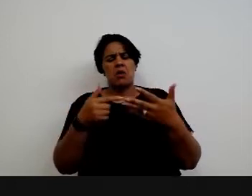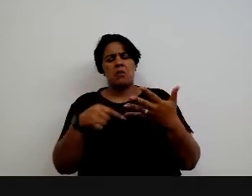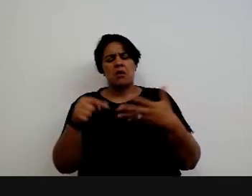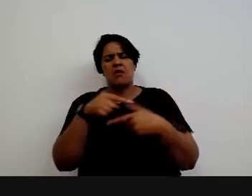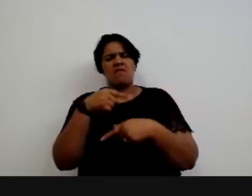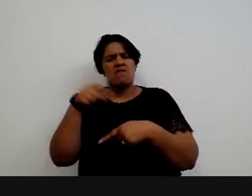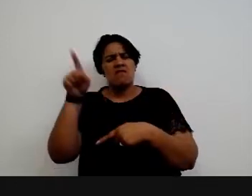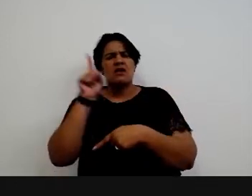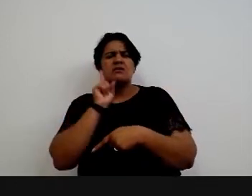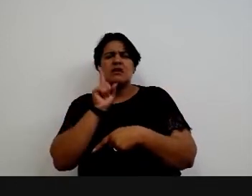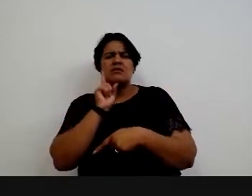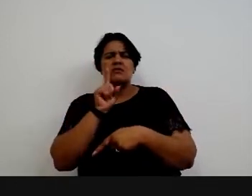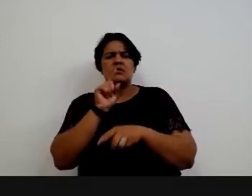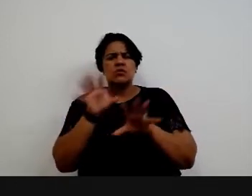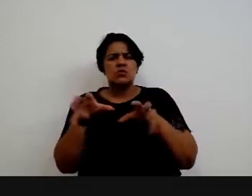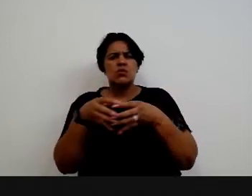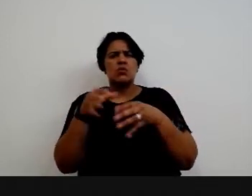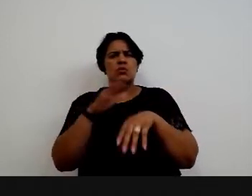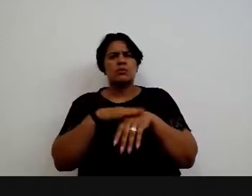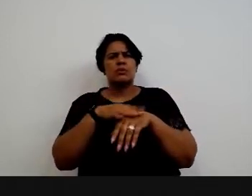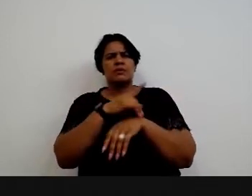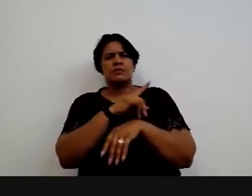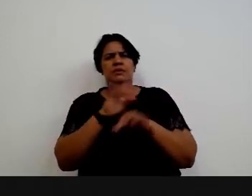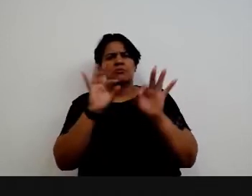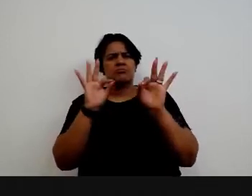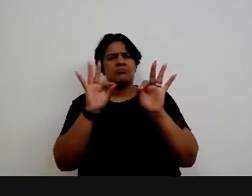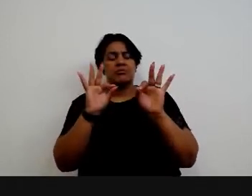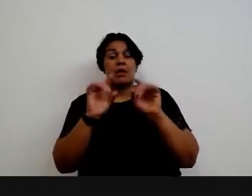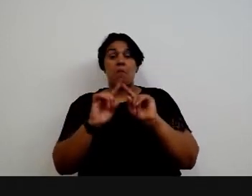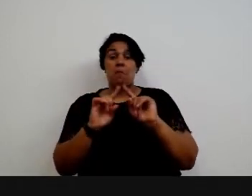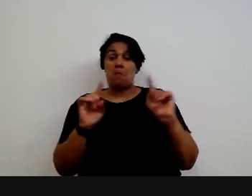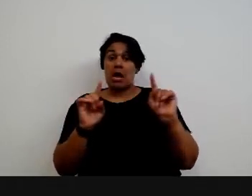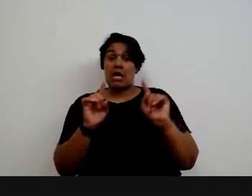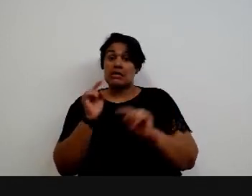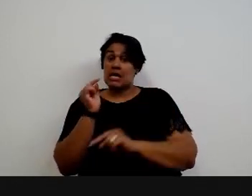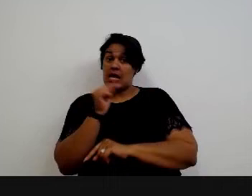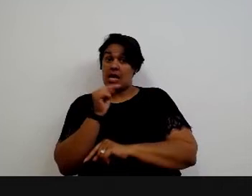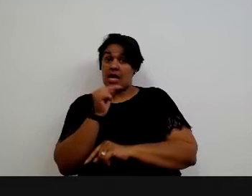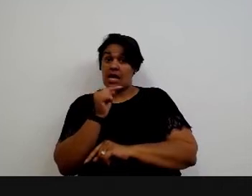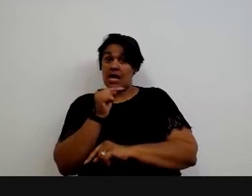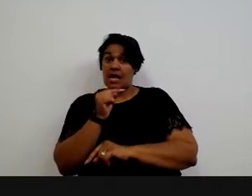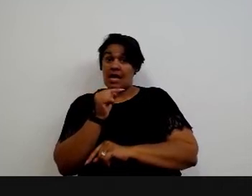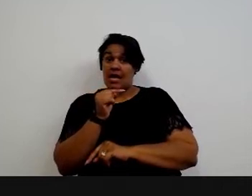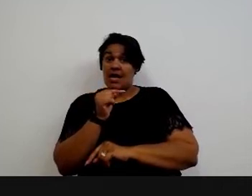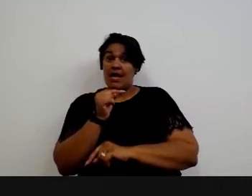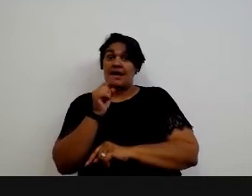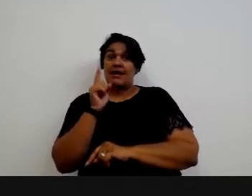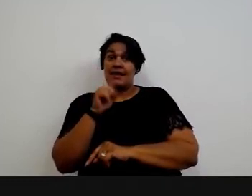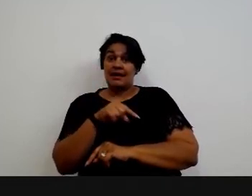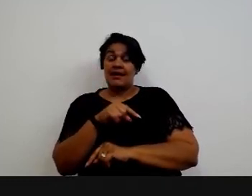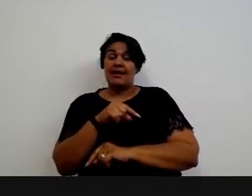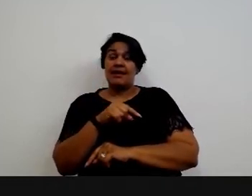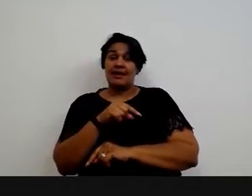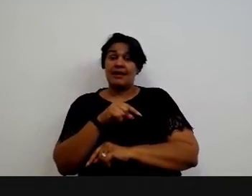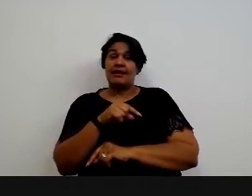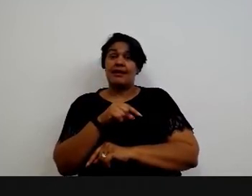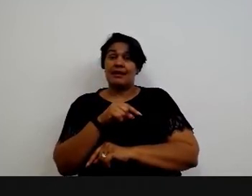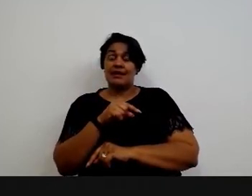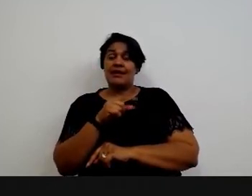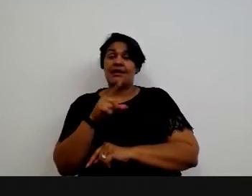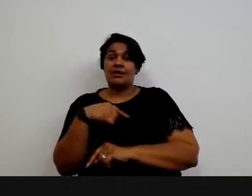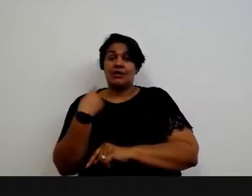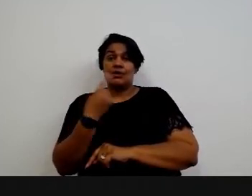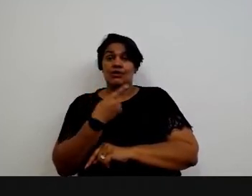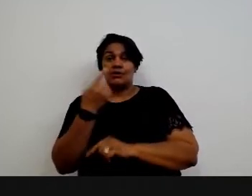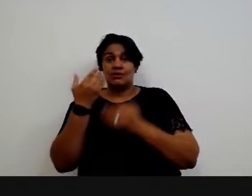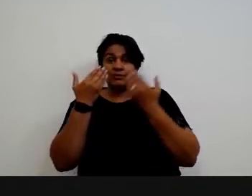Estados Unidos, com esse movimento lindo, né? Só que esse menino é um produto que está aí para a gente